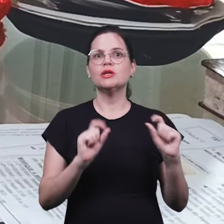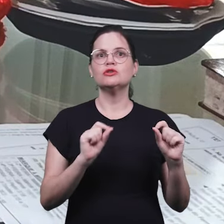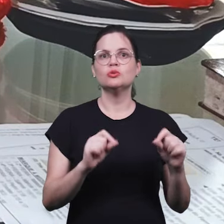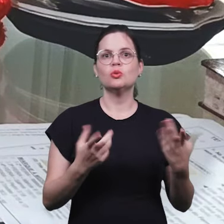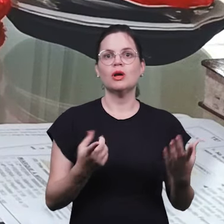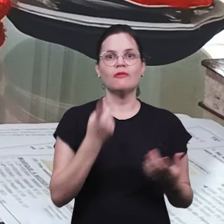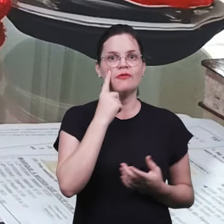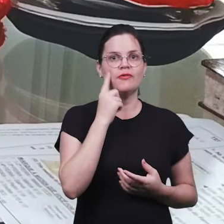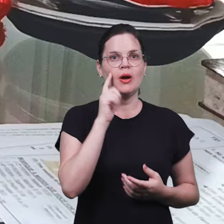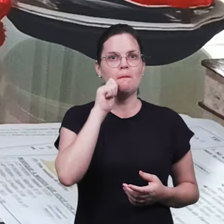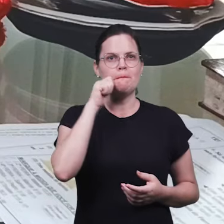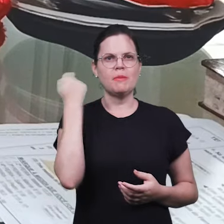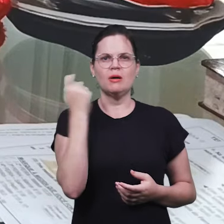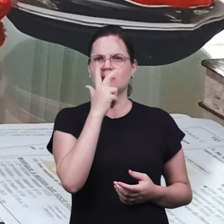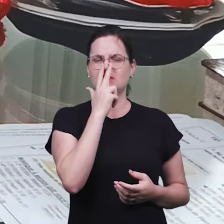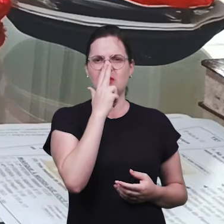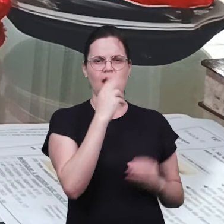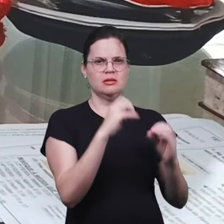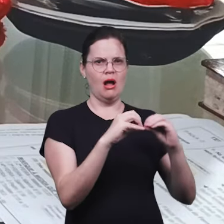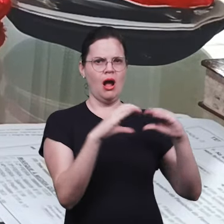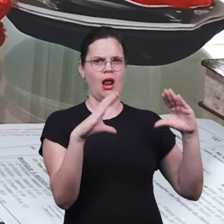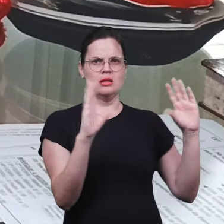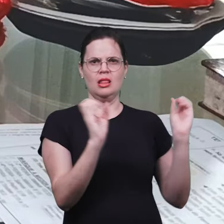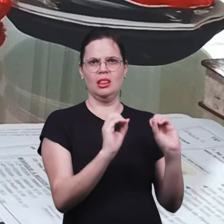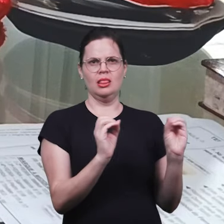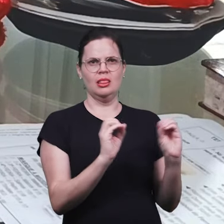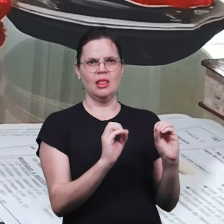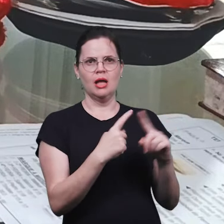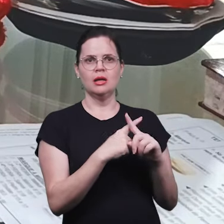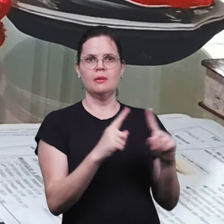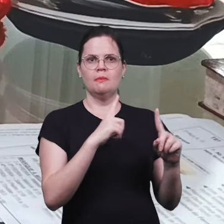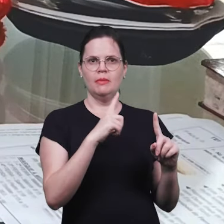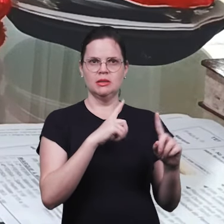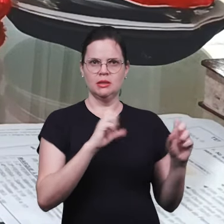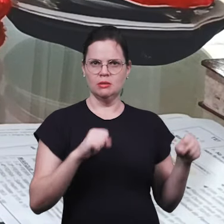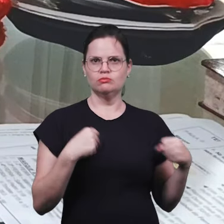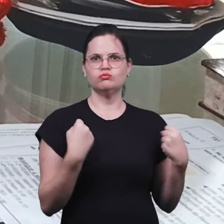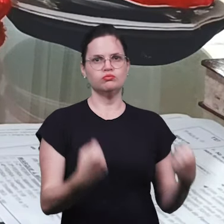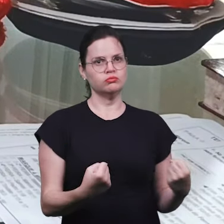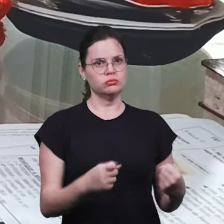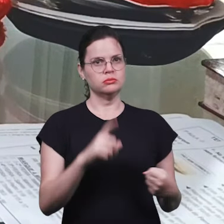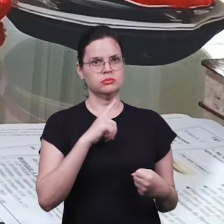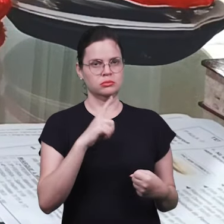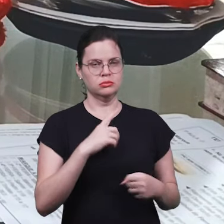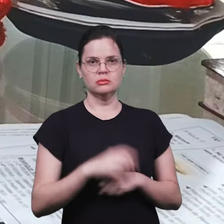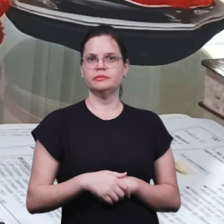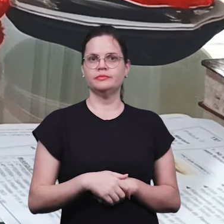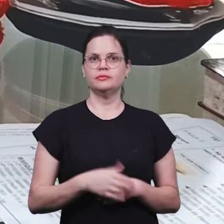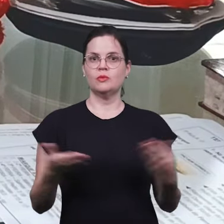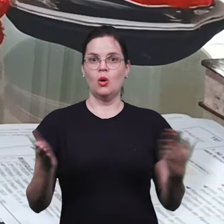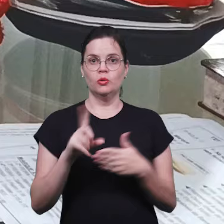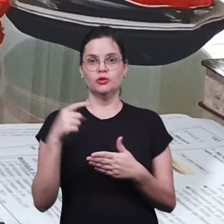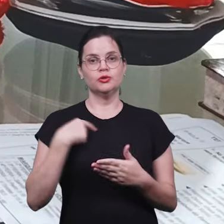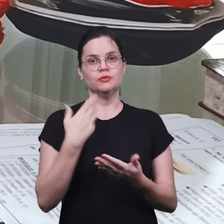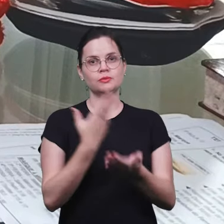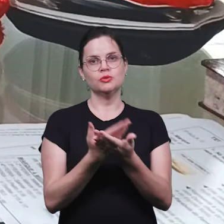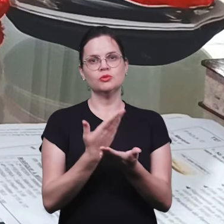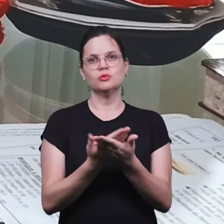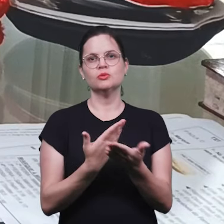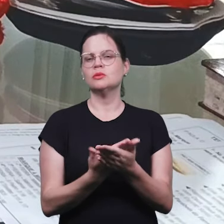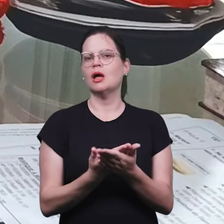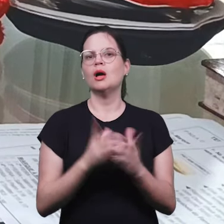fermento. Aparentemente, ele não cresceu, mas ele gera o sustento. Então nós vamos entender, dentro da palavra do